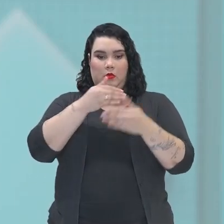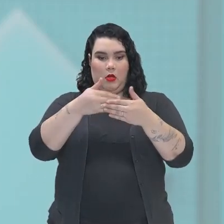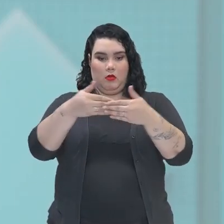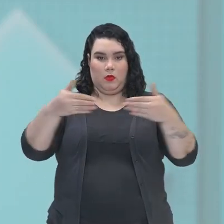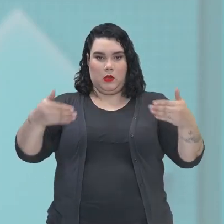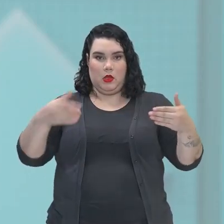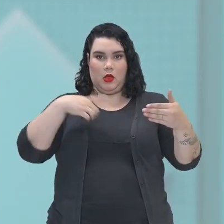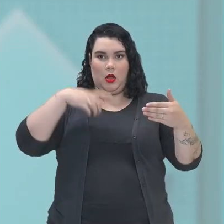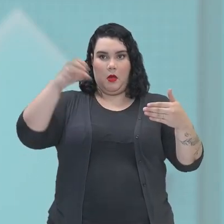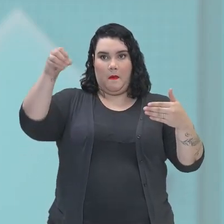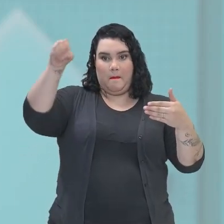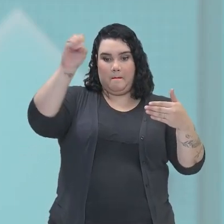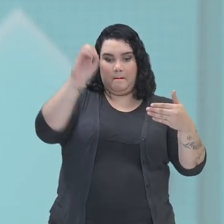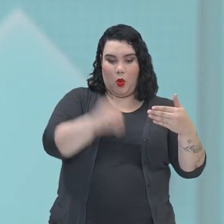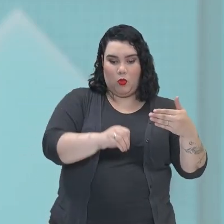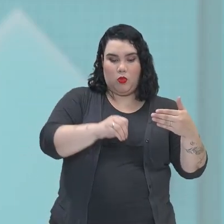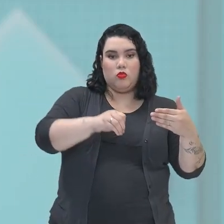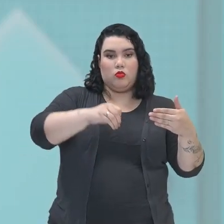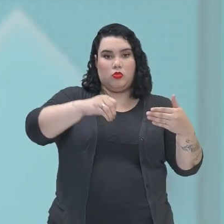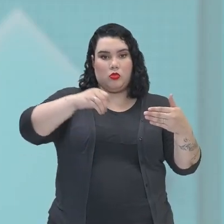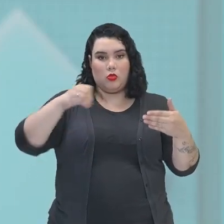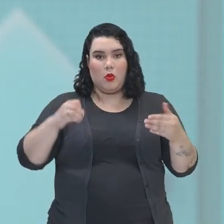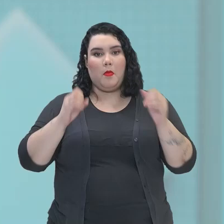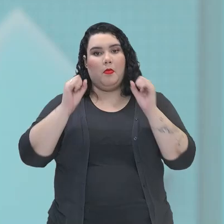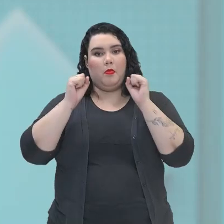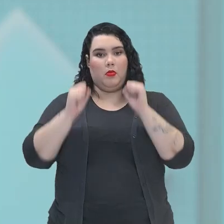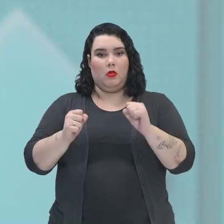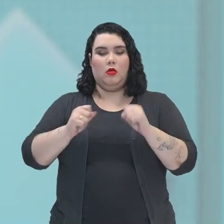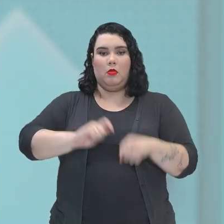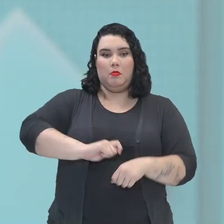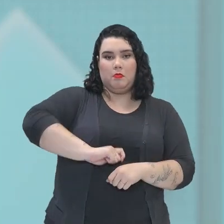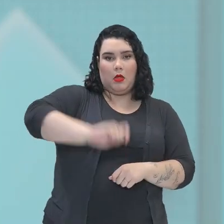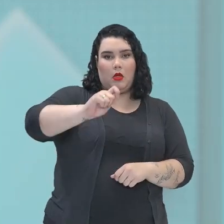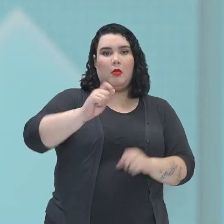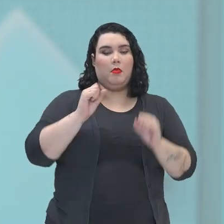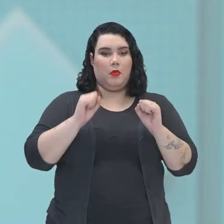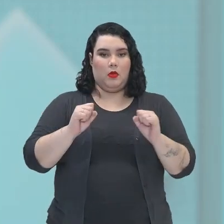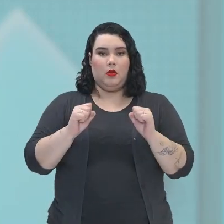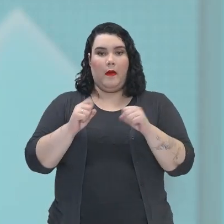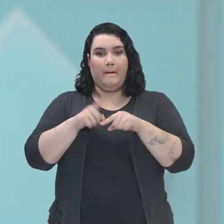no chão ou toca lá na parede, ele pode rebater essa bola. Mas